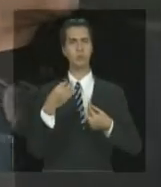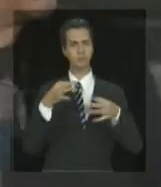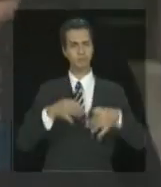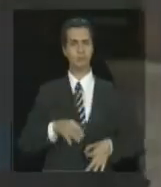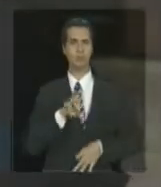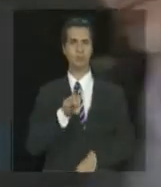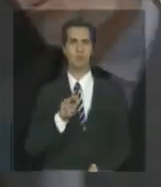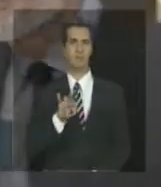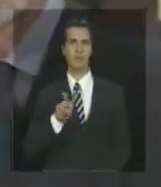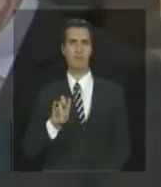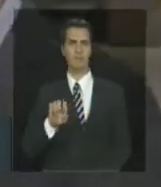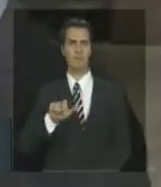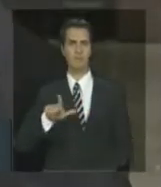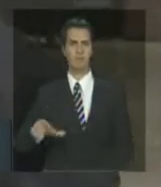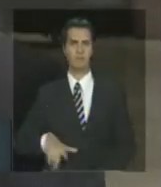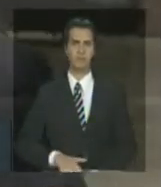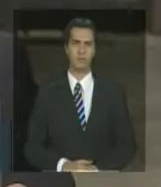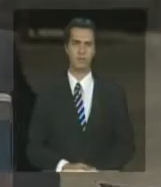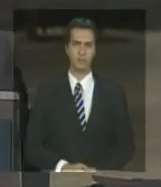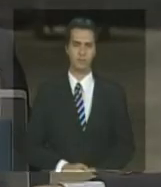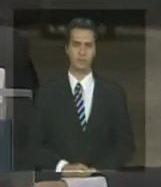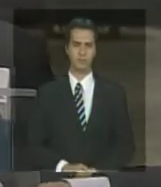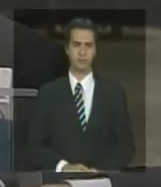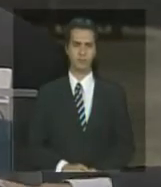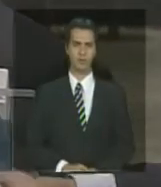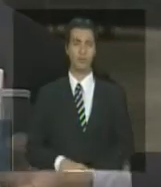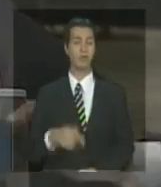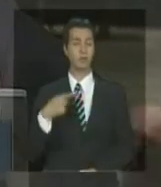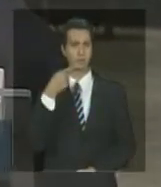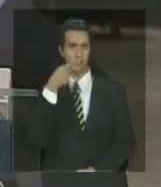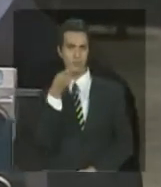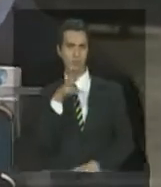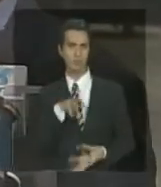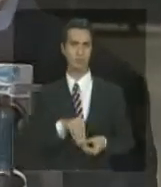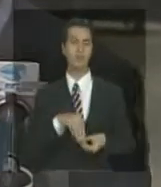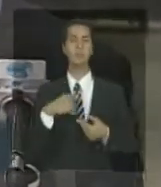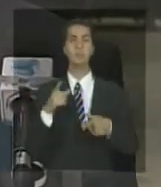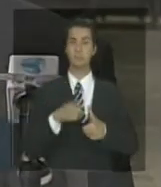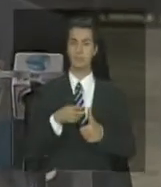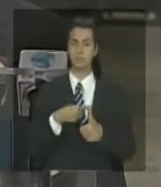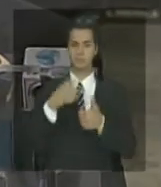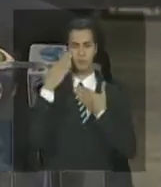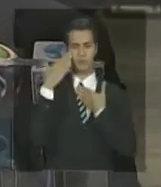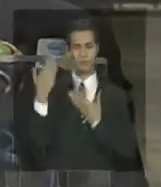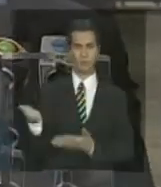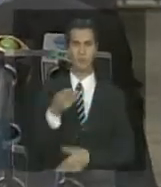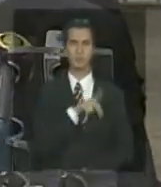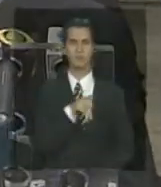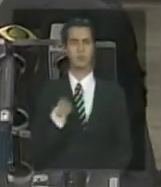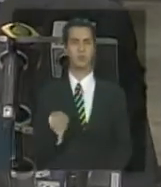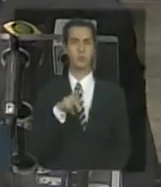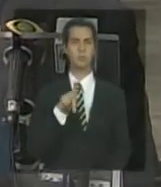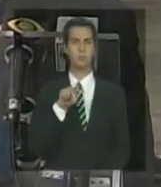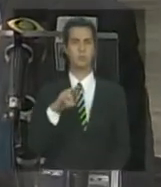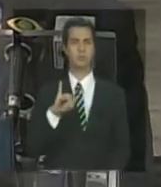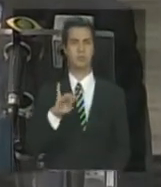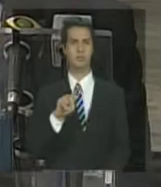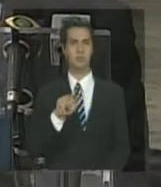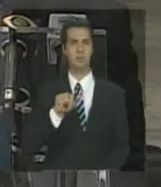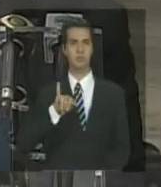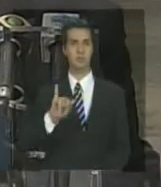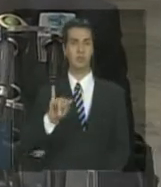Ministro? Com algumas palavras, em primeiro lugar, agradecer ao professor Pinguelli Rosa por ter me convidado